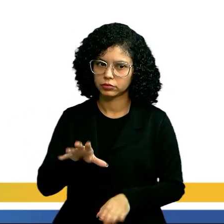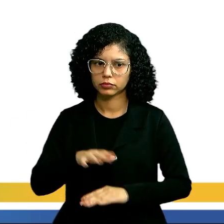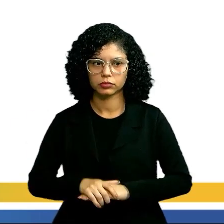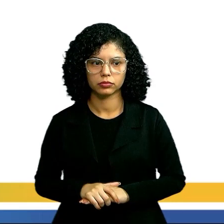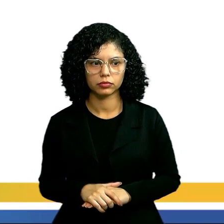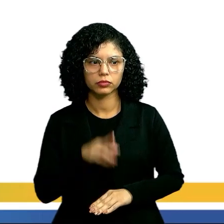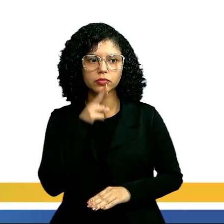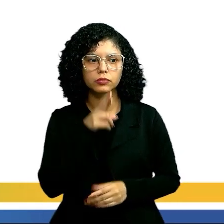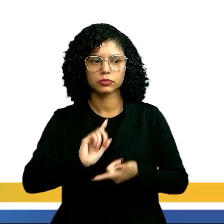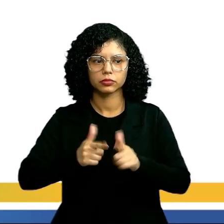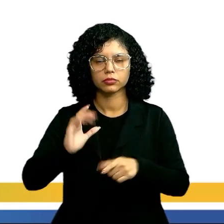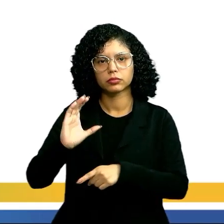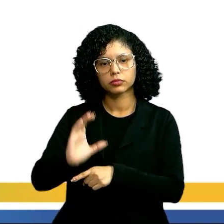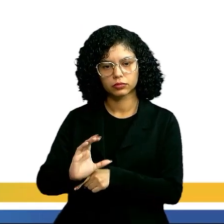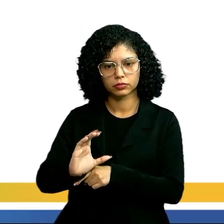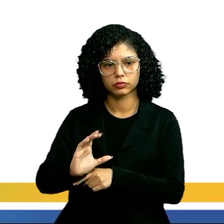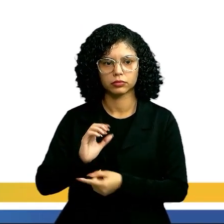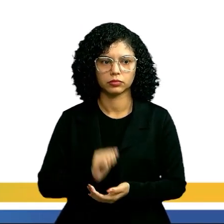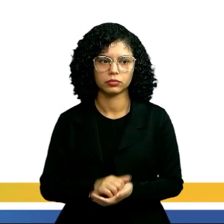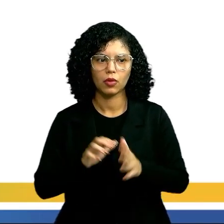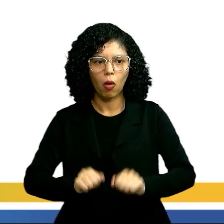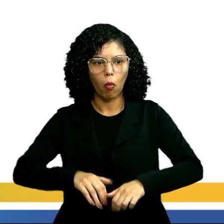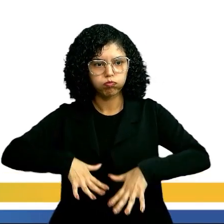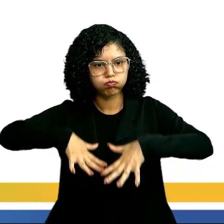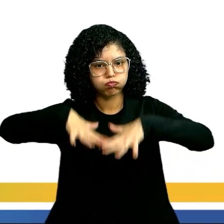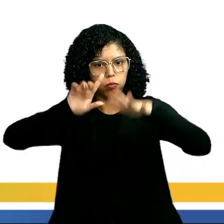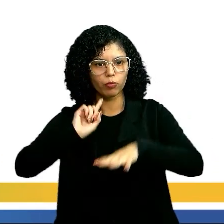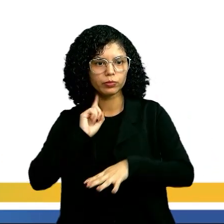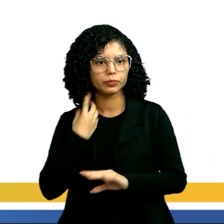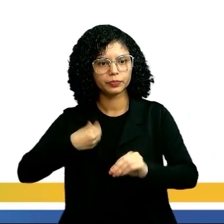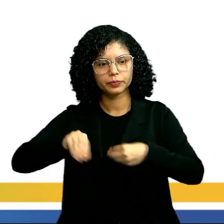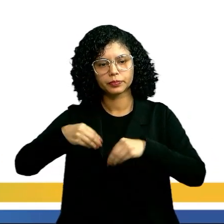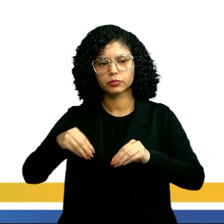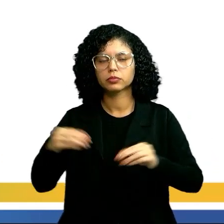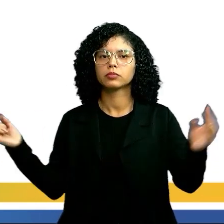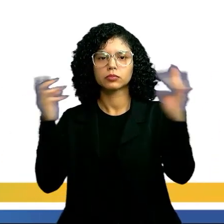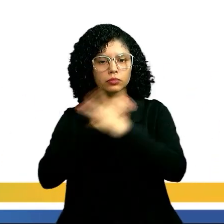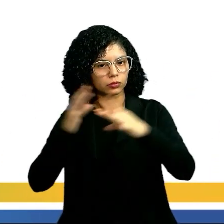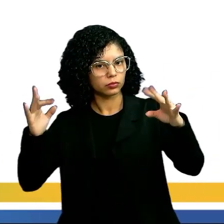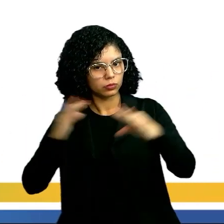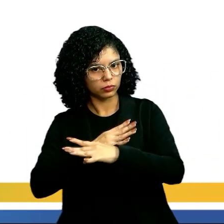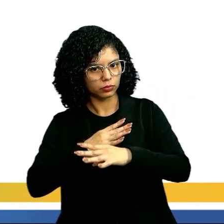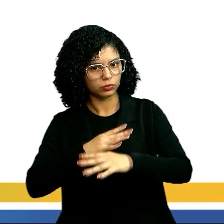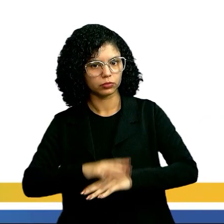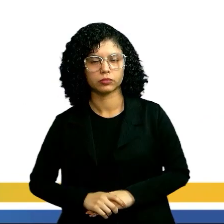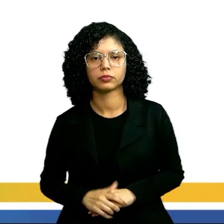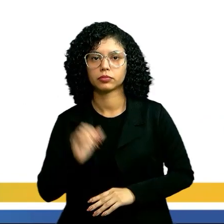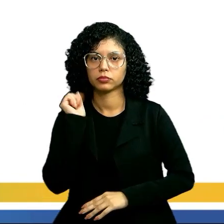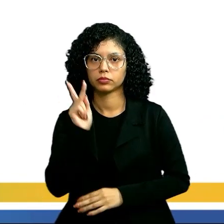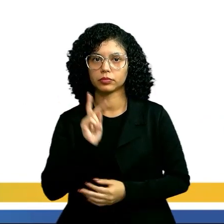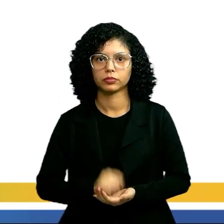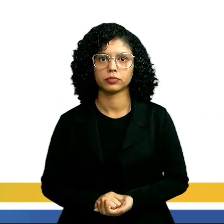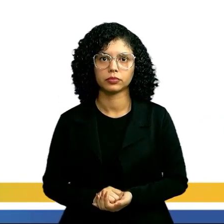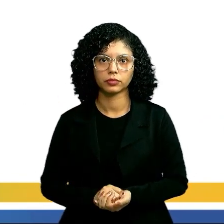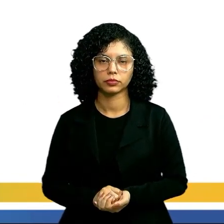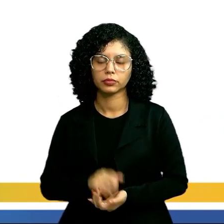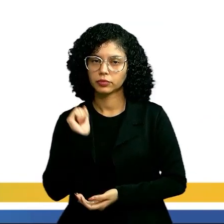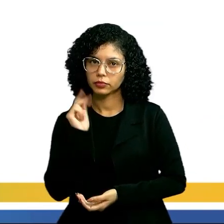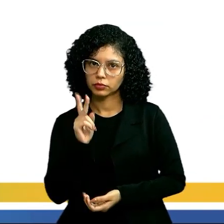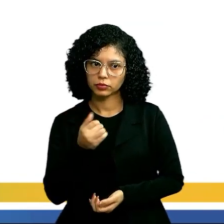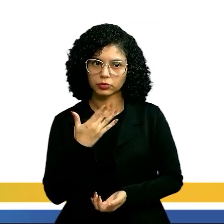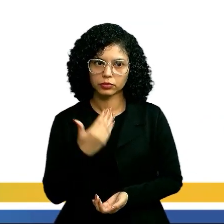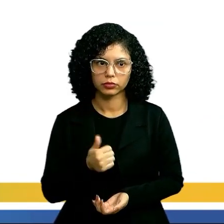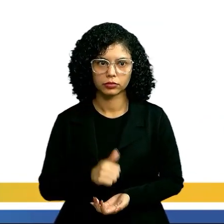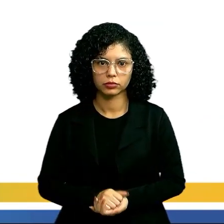especificamente. Resposta correta, letra C. Do acúmulo de lixo plástico em centros urbanos. Ok? Estão